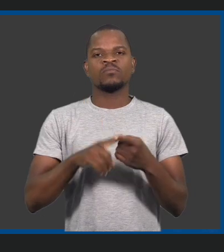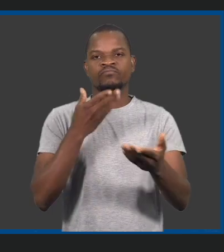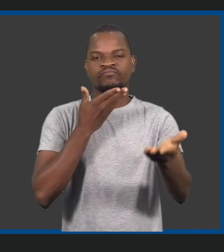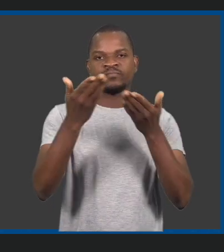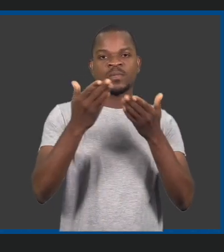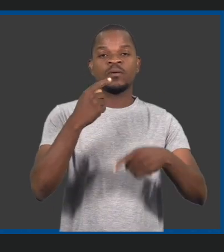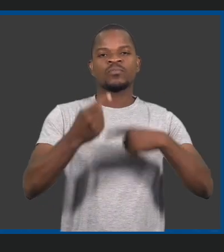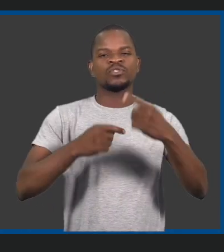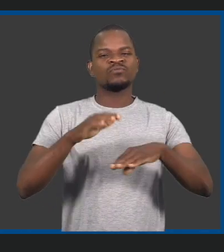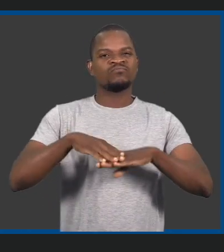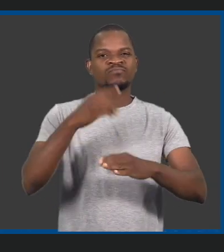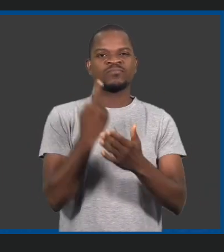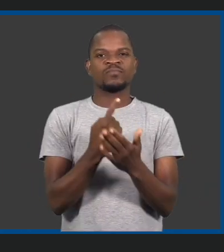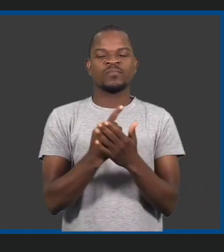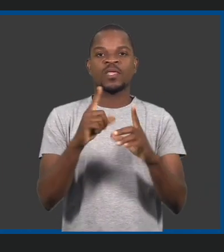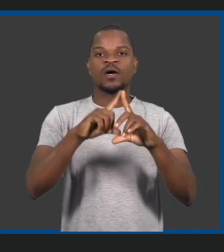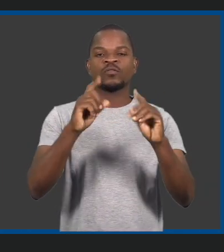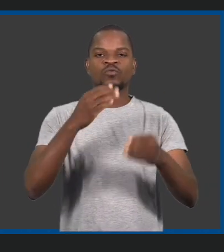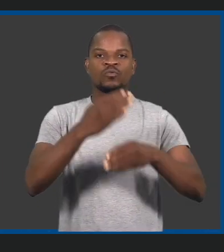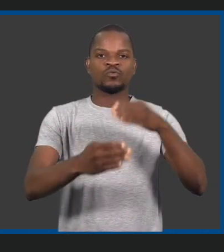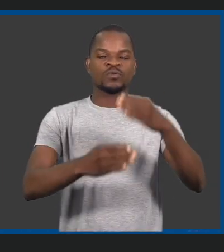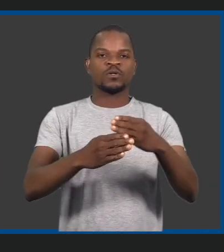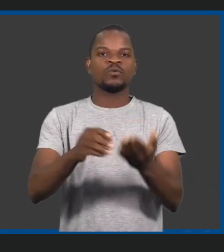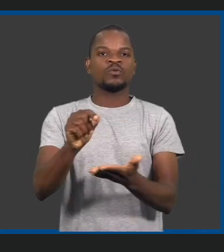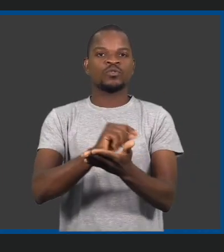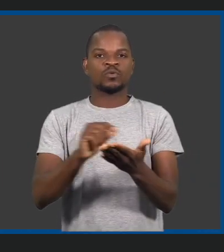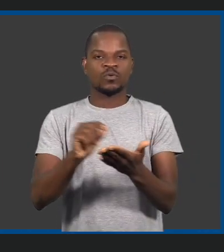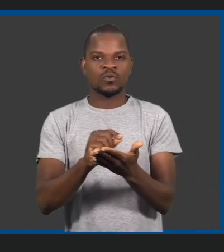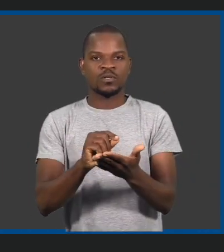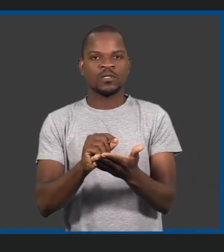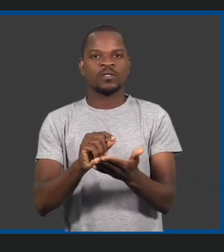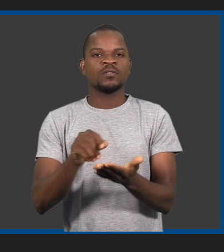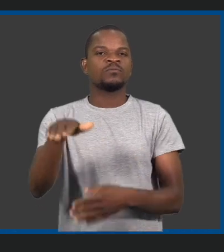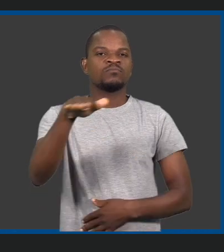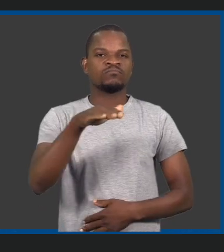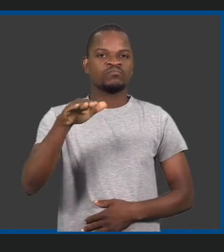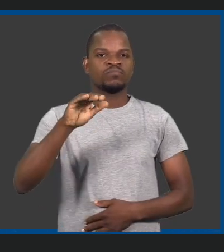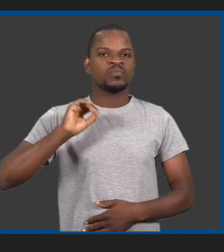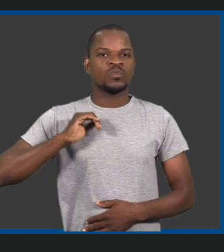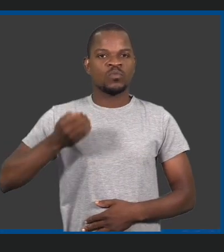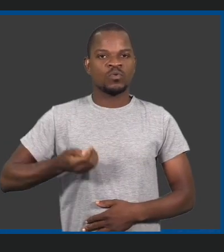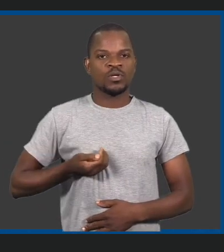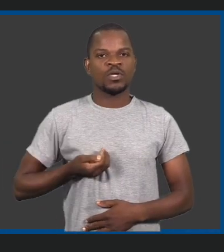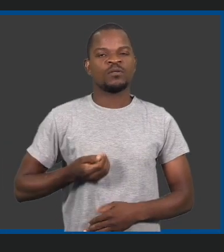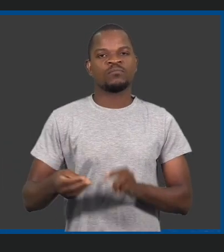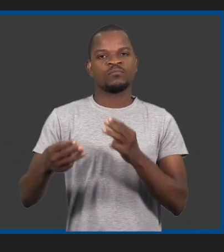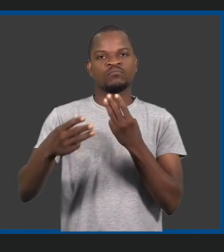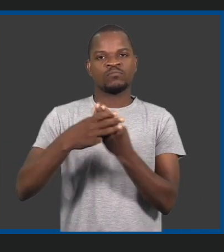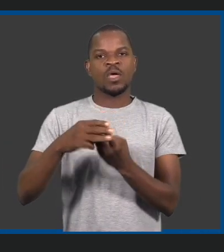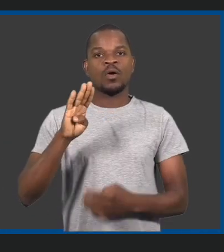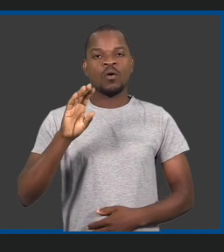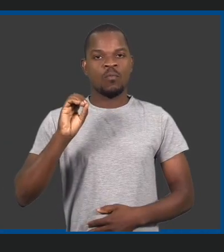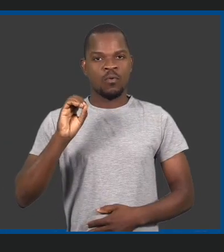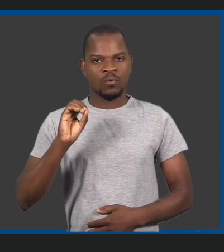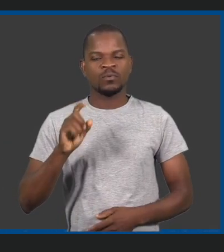de Manica. E também vamos falar de um projeto que é muito interessante da construção da escola primeira completa de